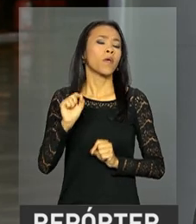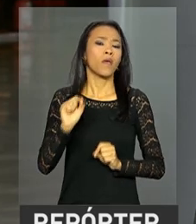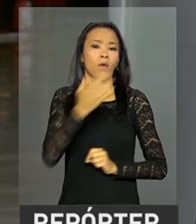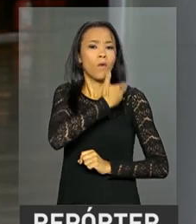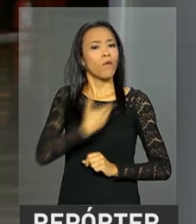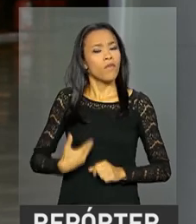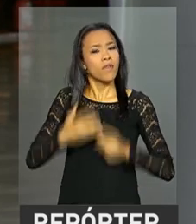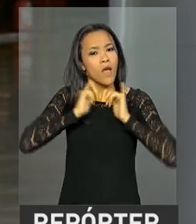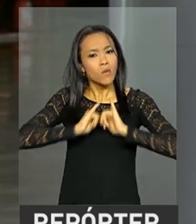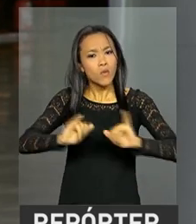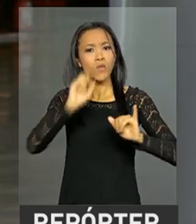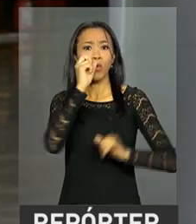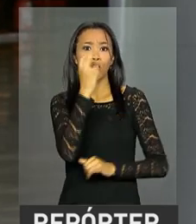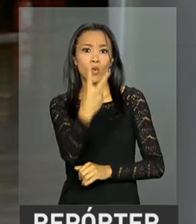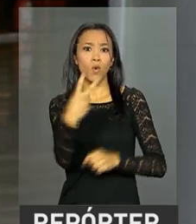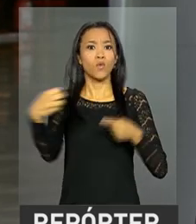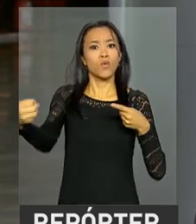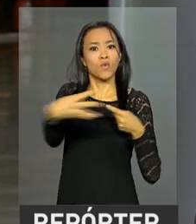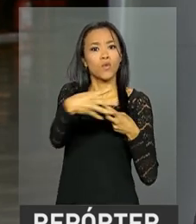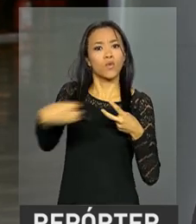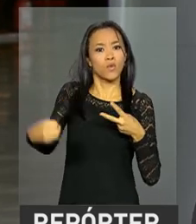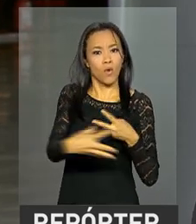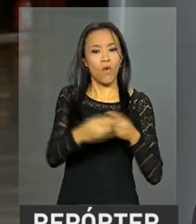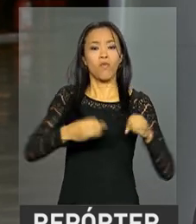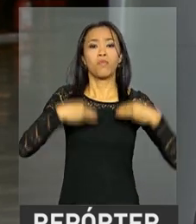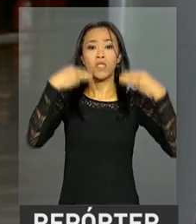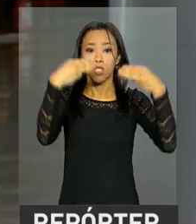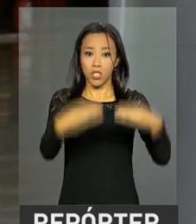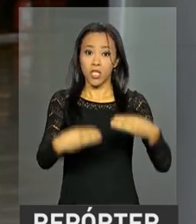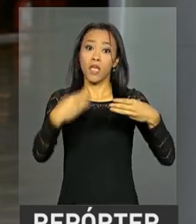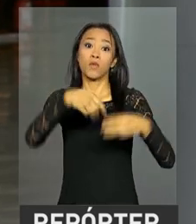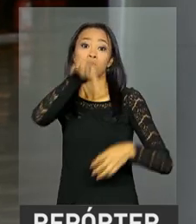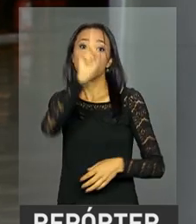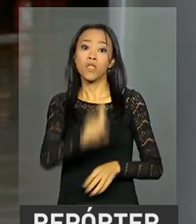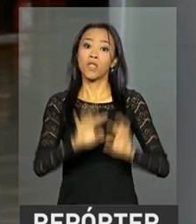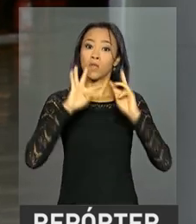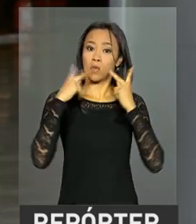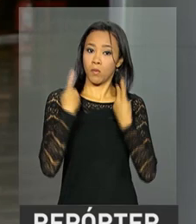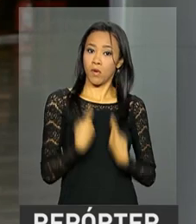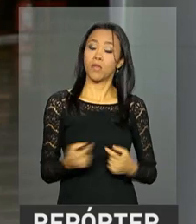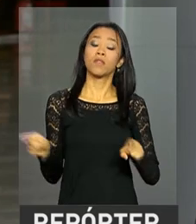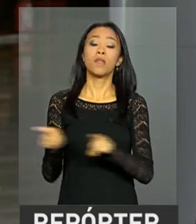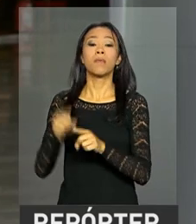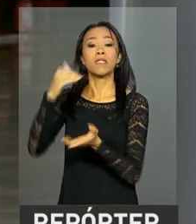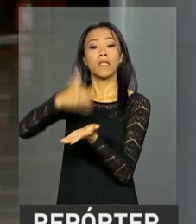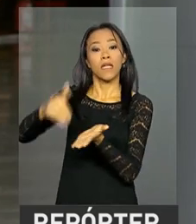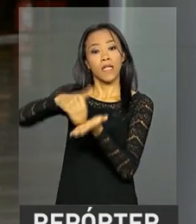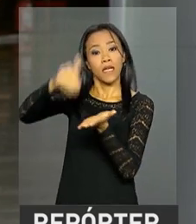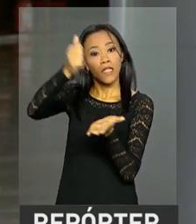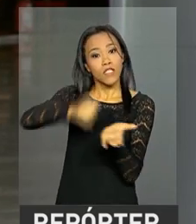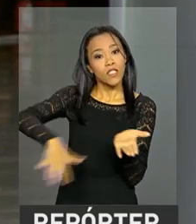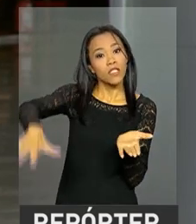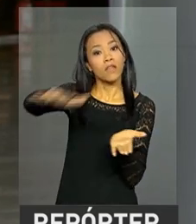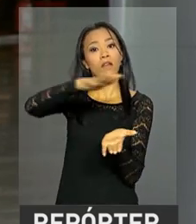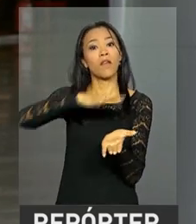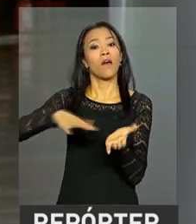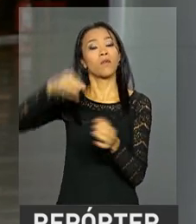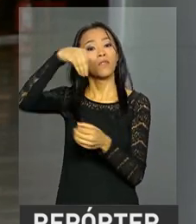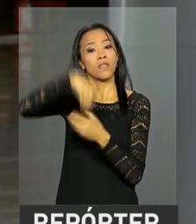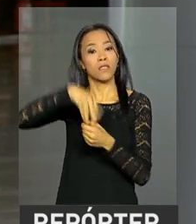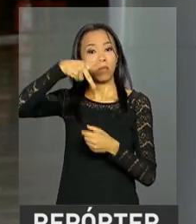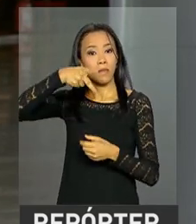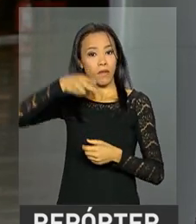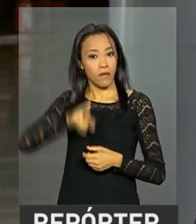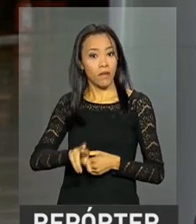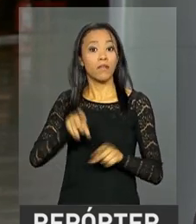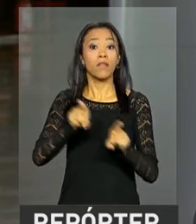criação de dois novos ministérios o ministério dos direitos humanos e também a Secretaria Geral da presidência da república além